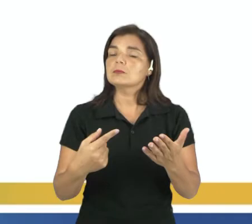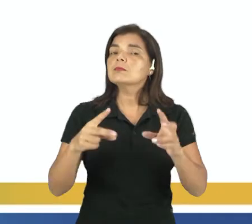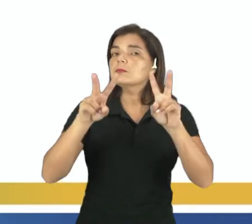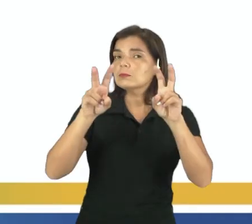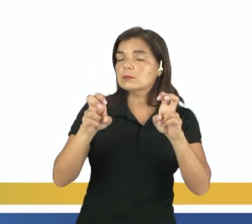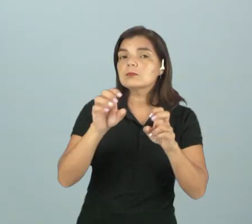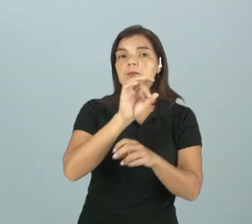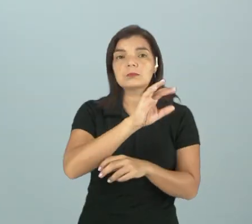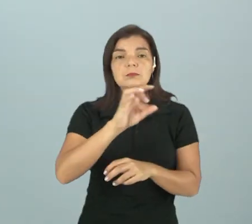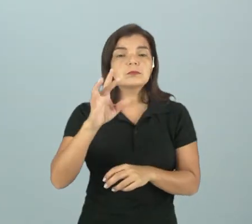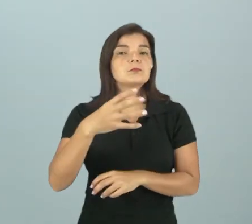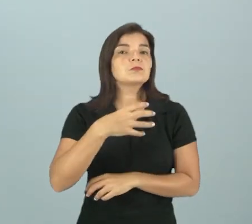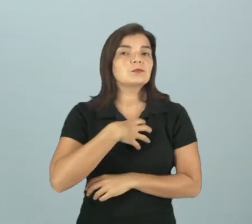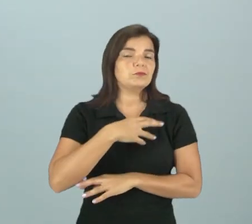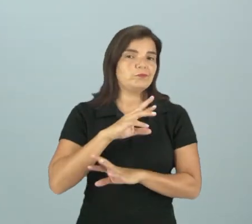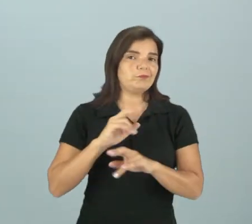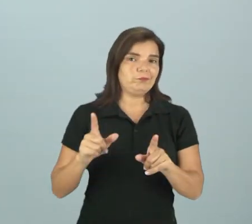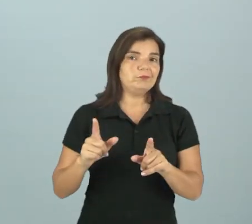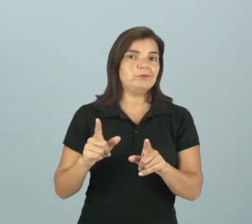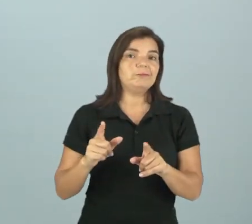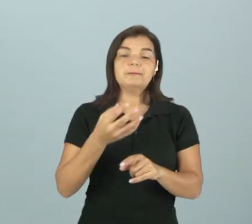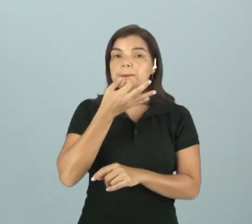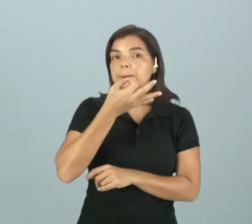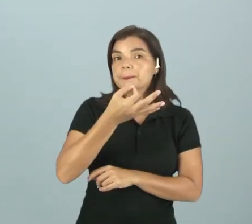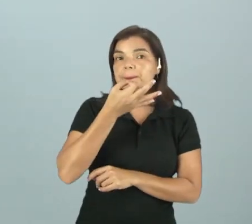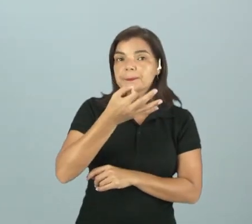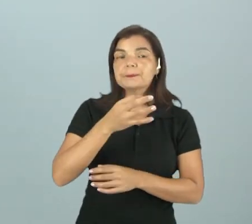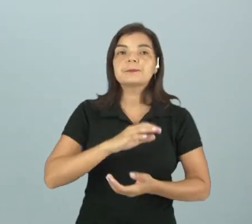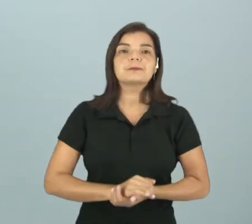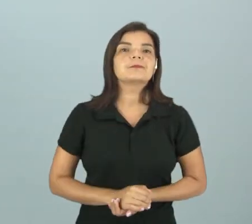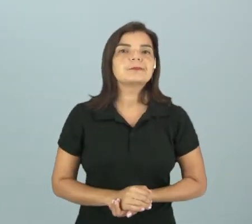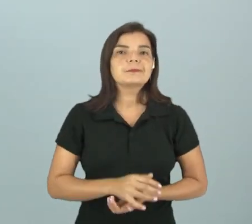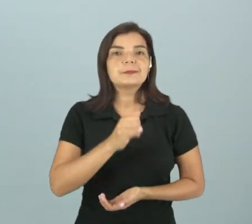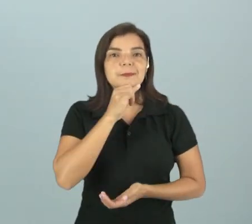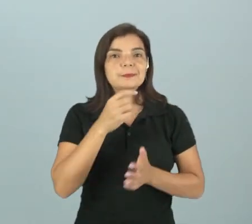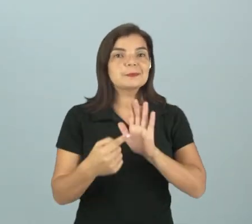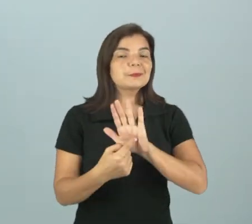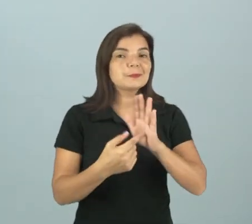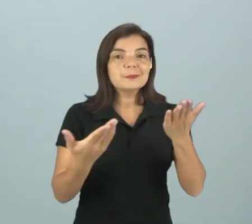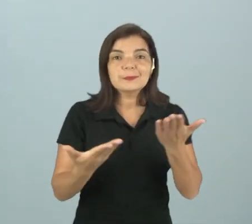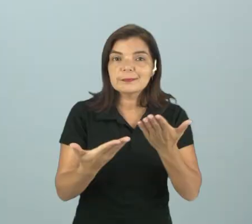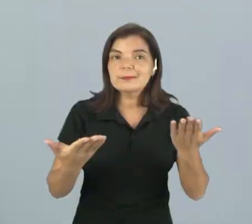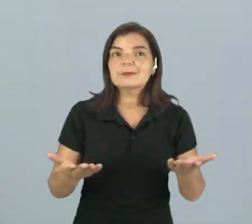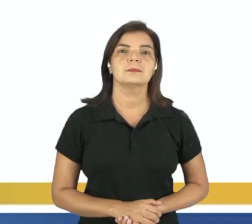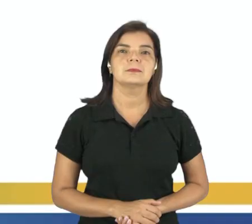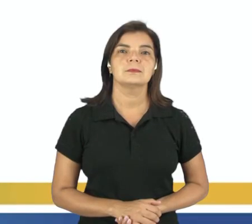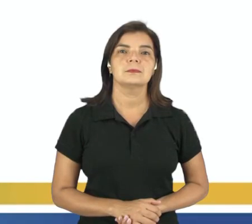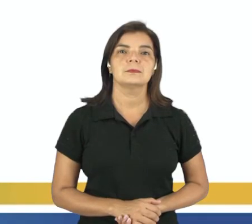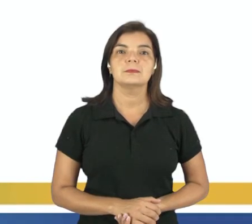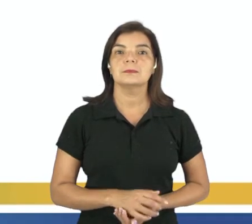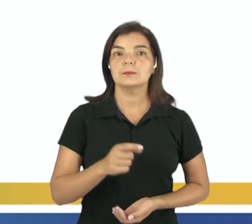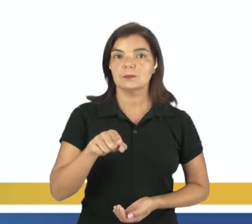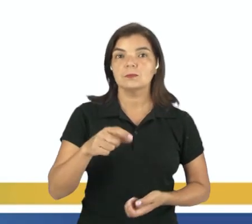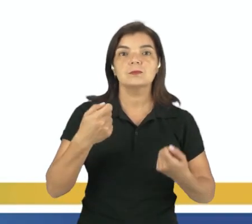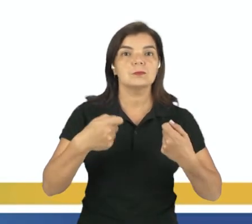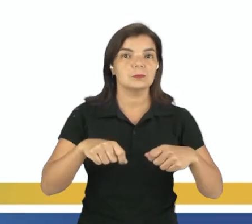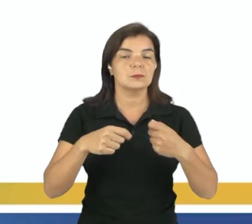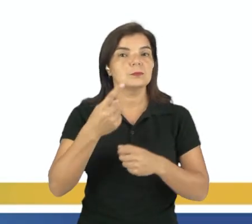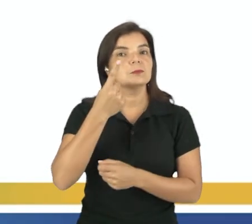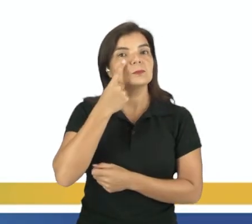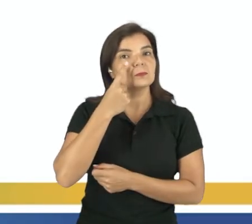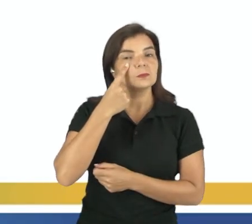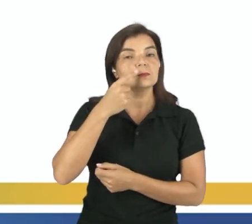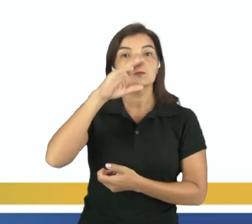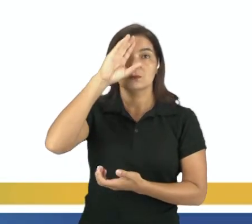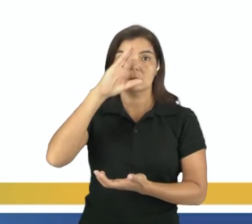abordar cada um de uma maneira diferente, colocando o seu ponto de vista, como estamos falando aqui hoje. Você precisa